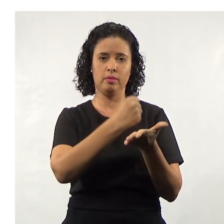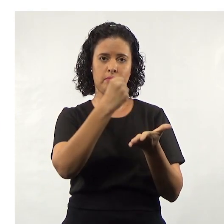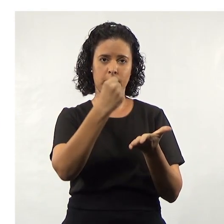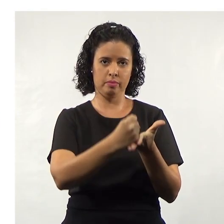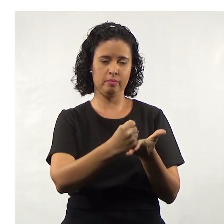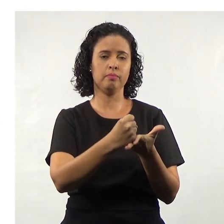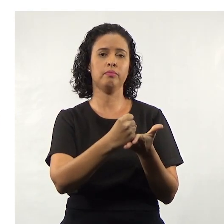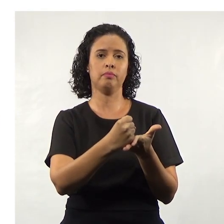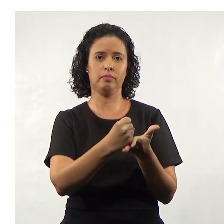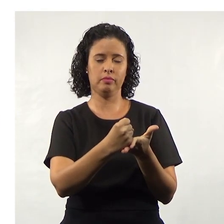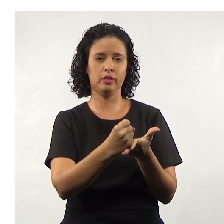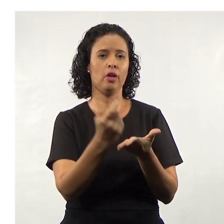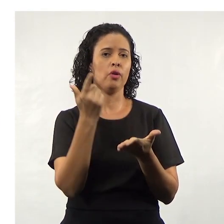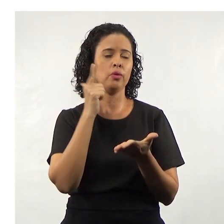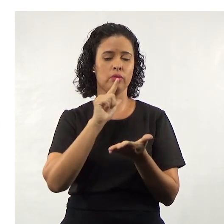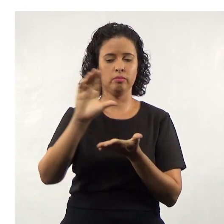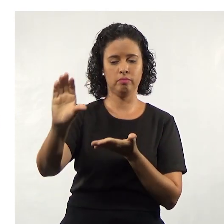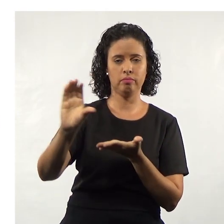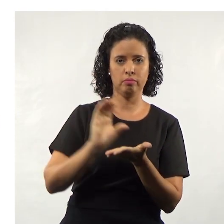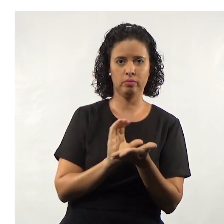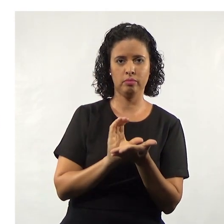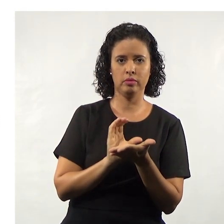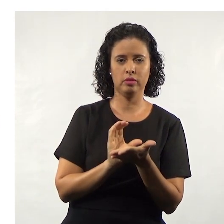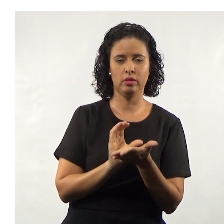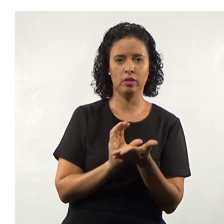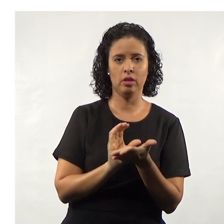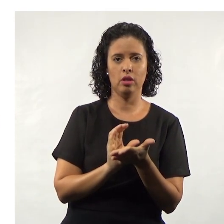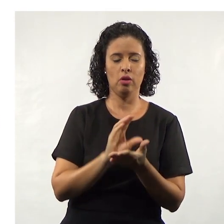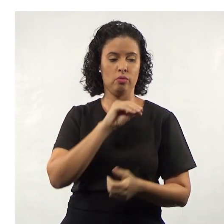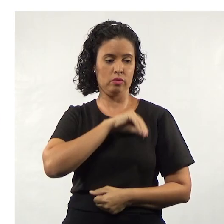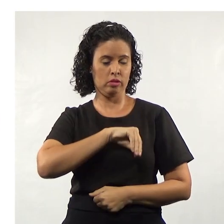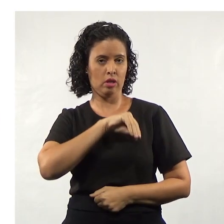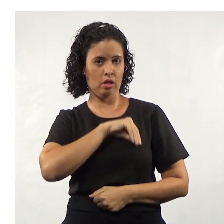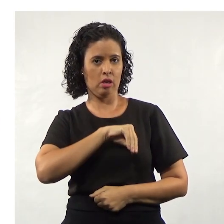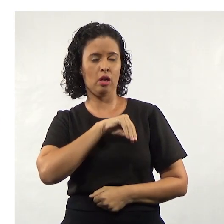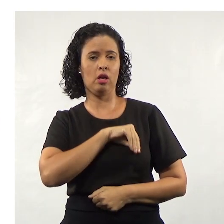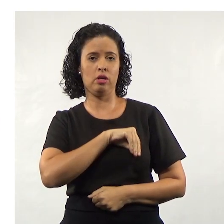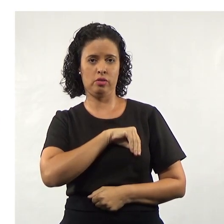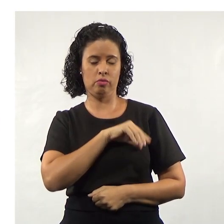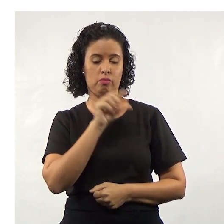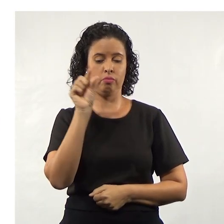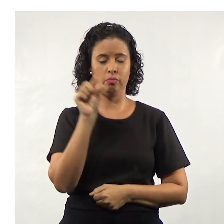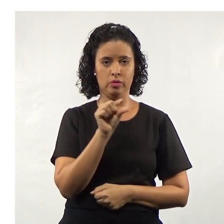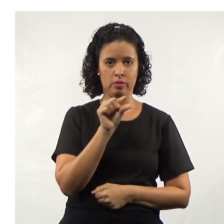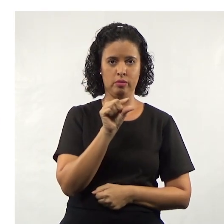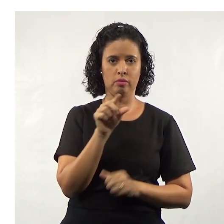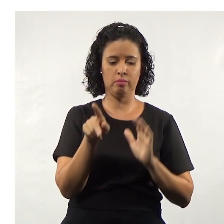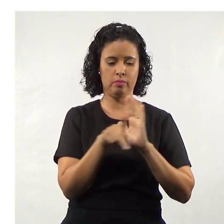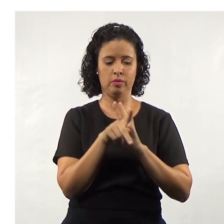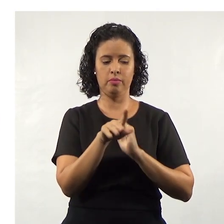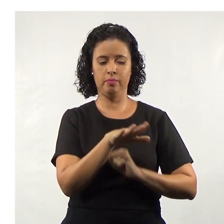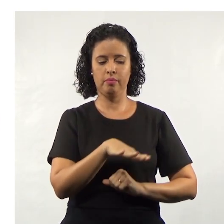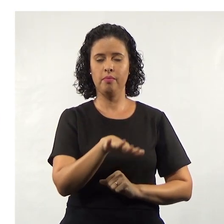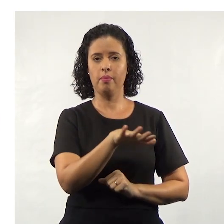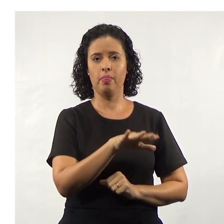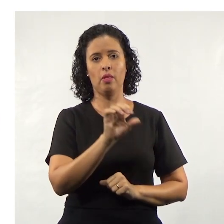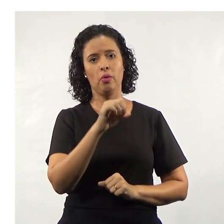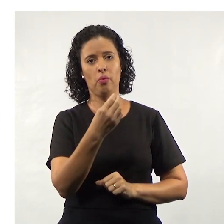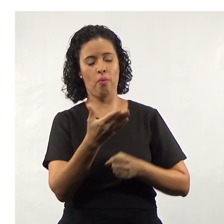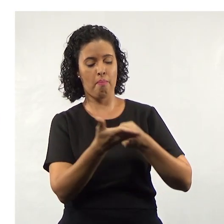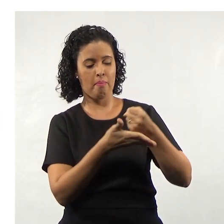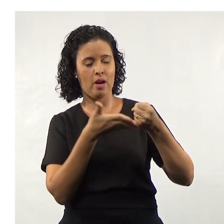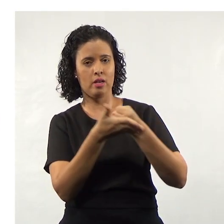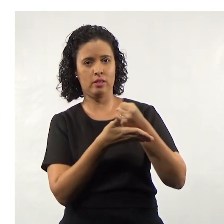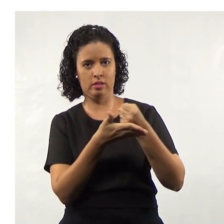registrado em carteira e que receba como remuneração o salário mínimo daquela categoria, ou o salário